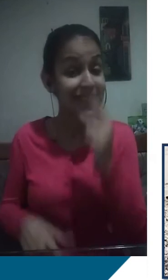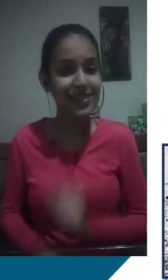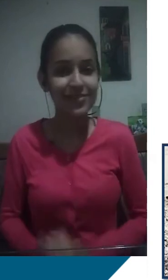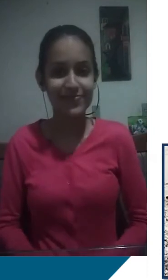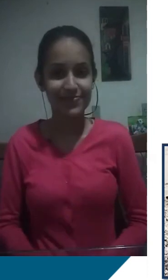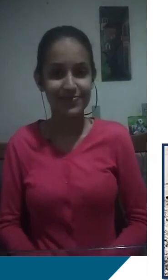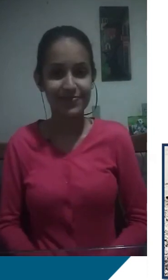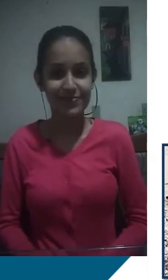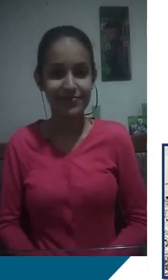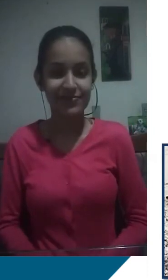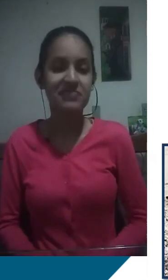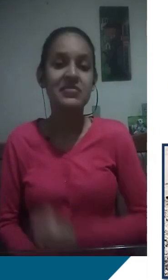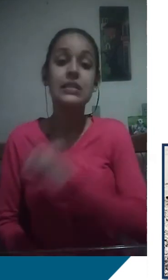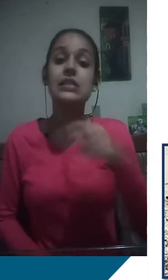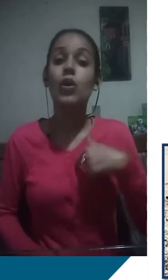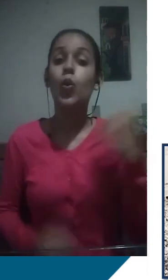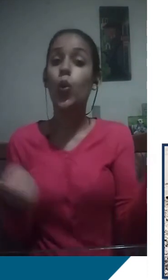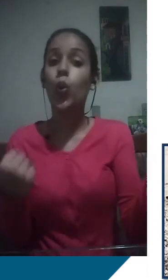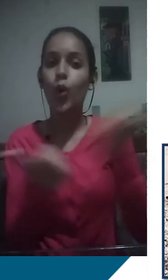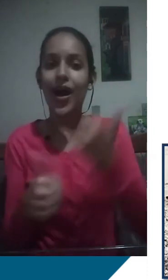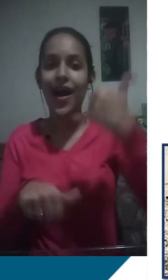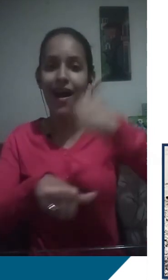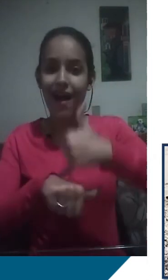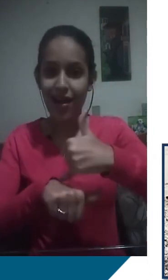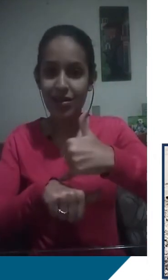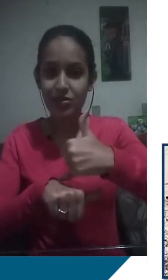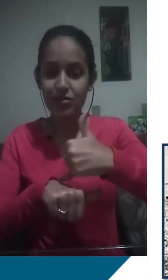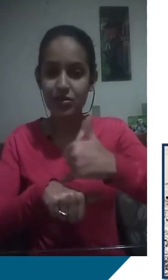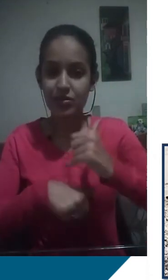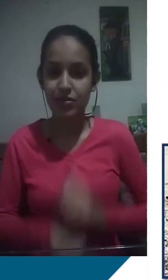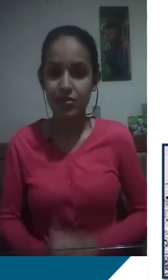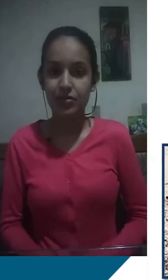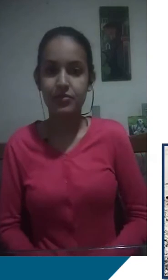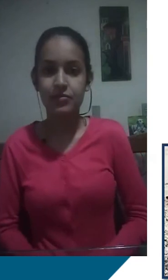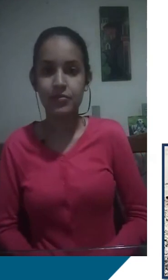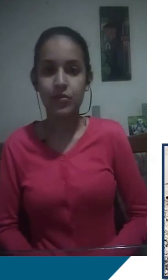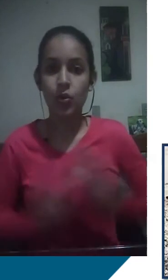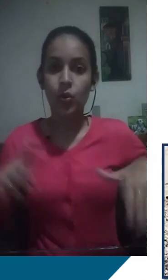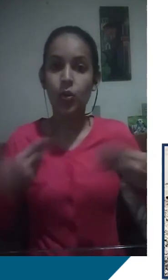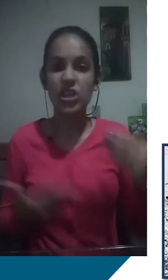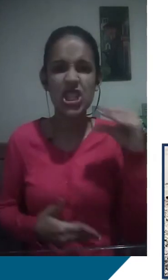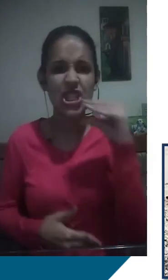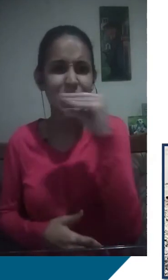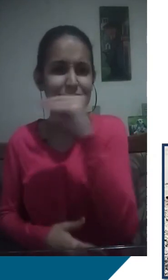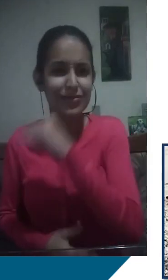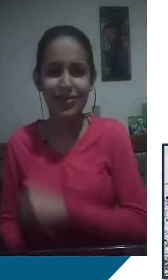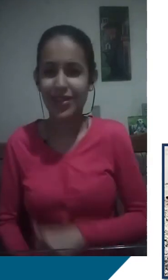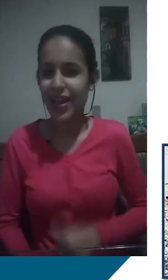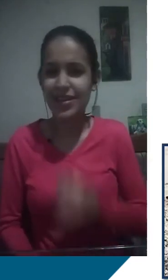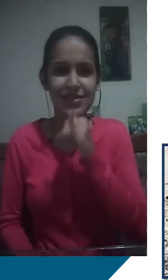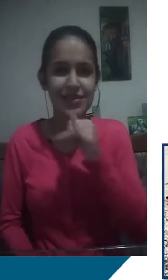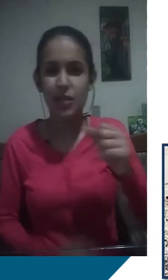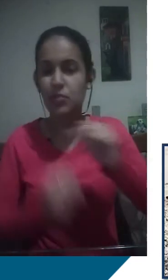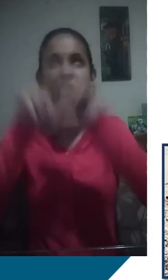parecido, quando tivesse um aquecimento, por exemplo, um dia muito calor, né? Esse material,